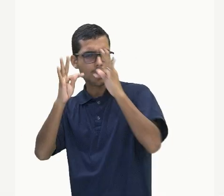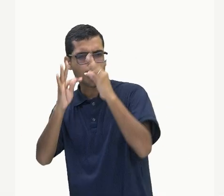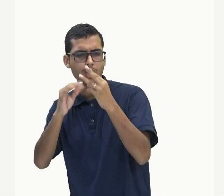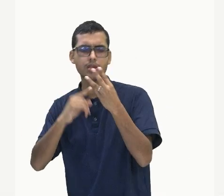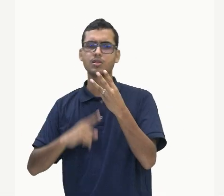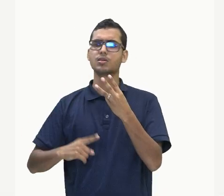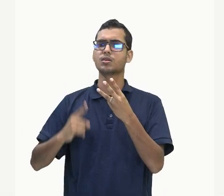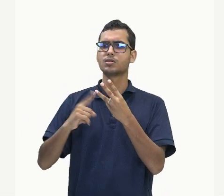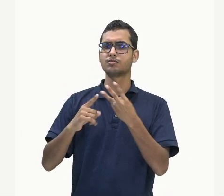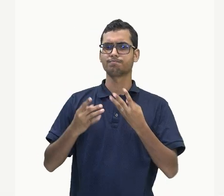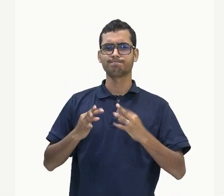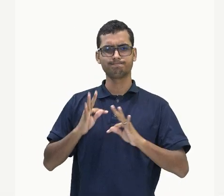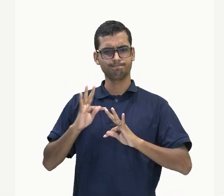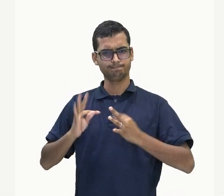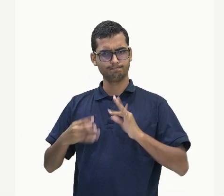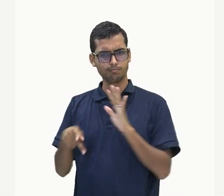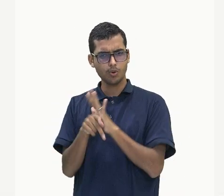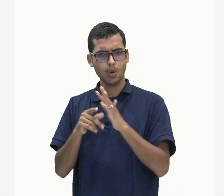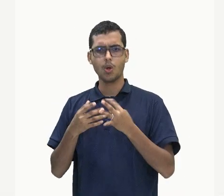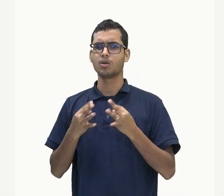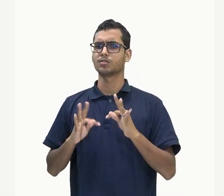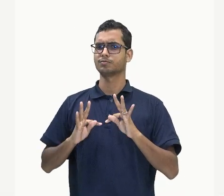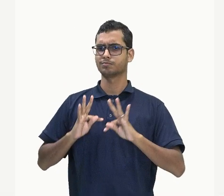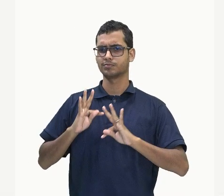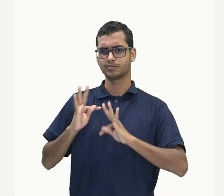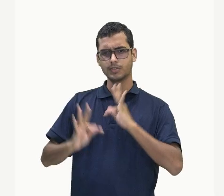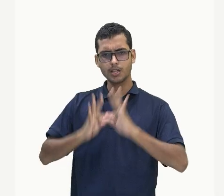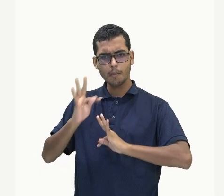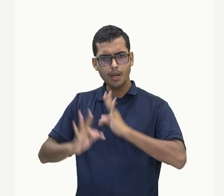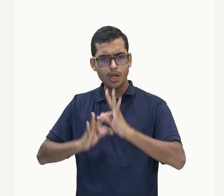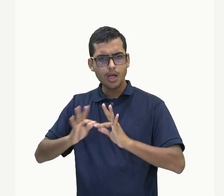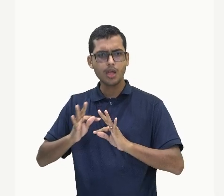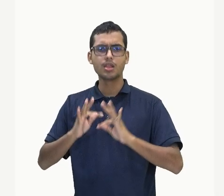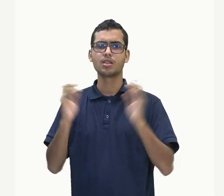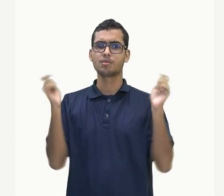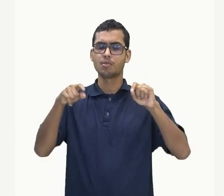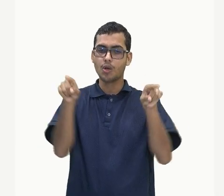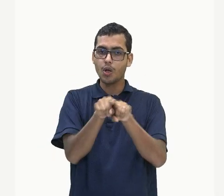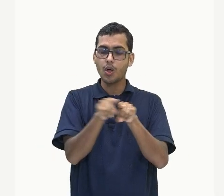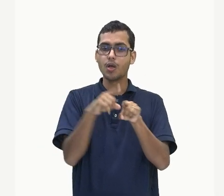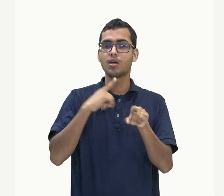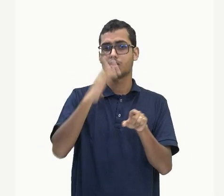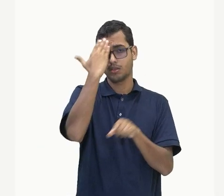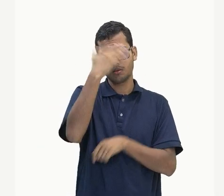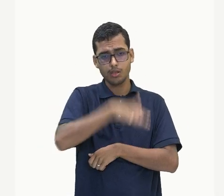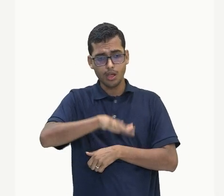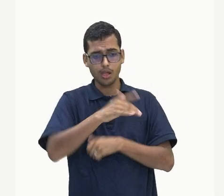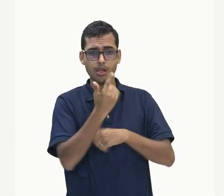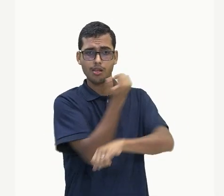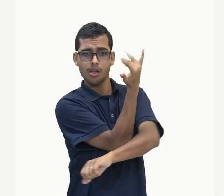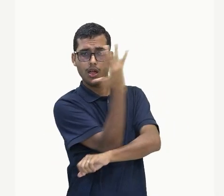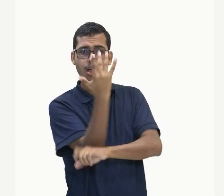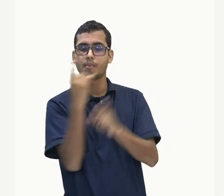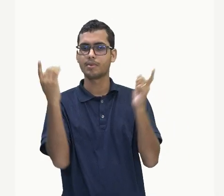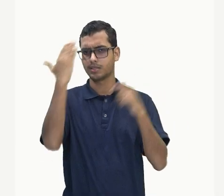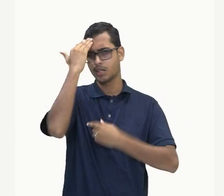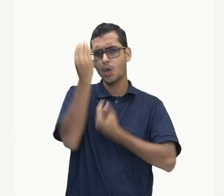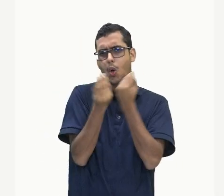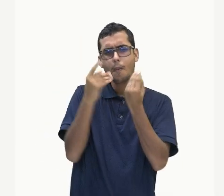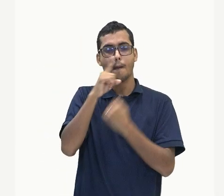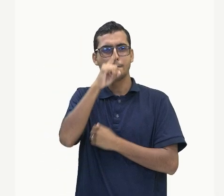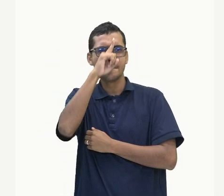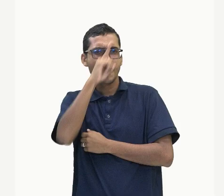que busca aí evitar riscos ocupacionais e ambientais. Muito bem, então, continuando, nós